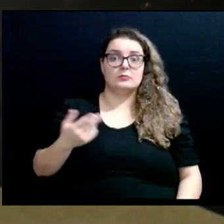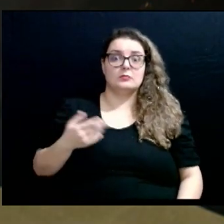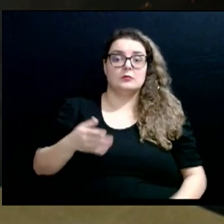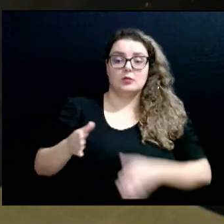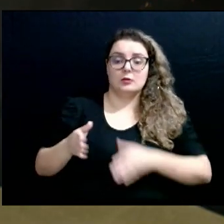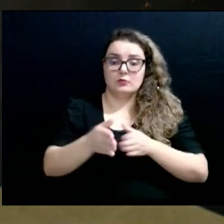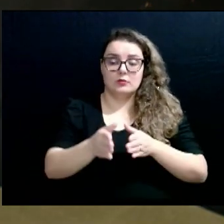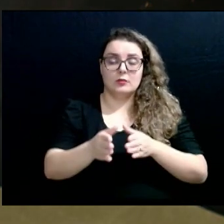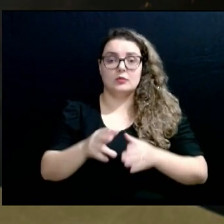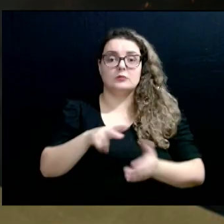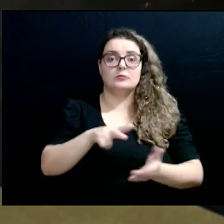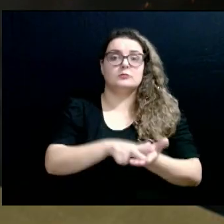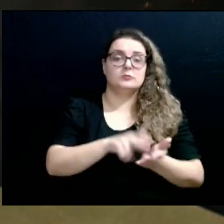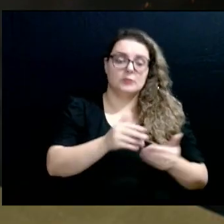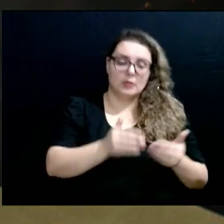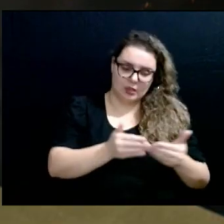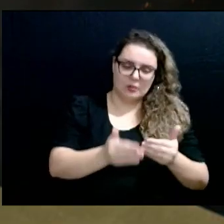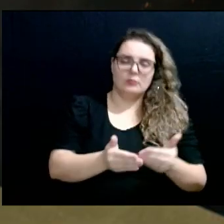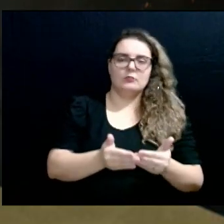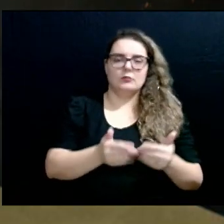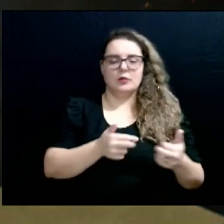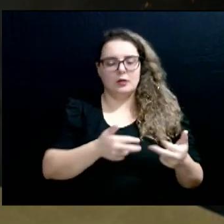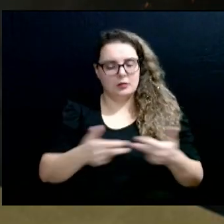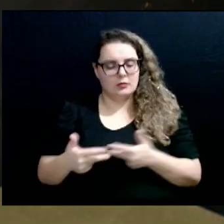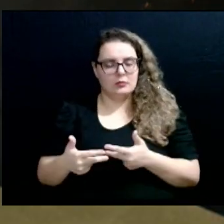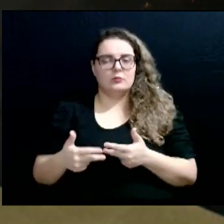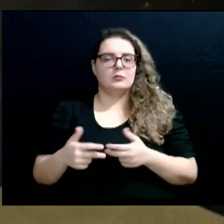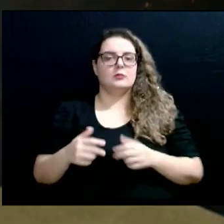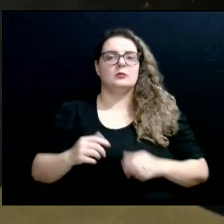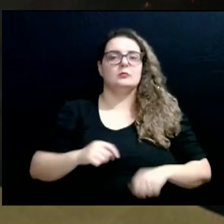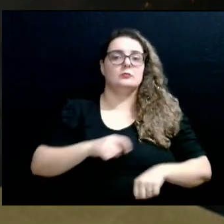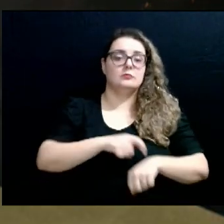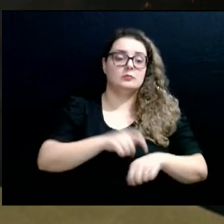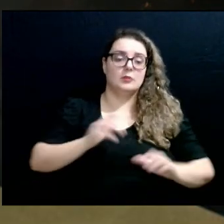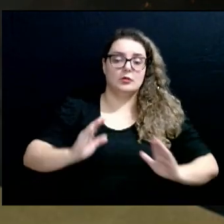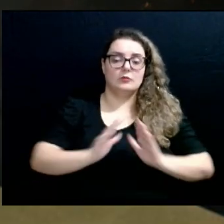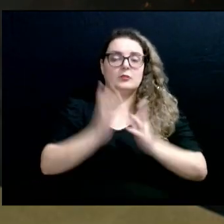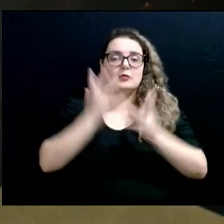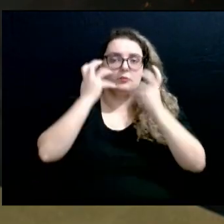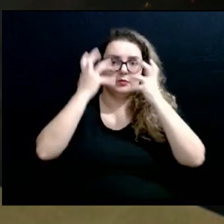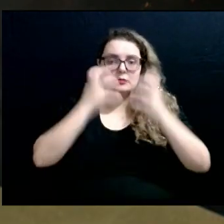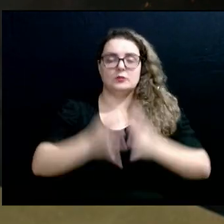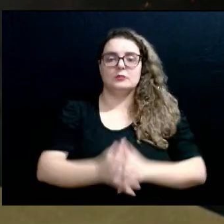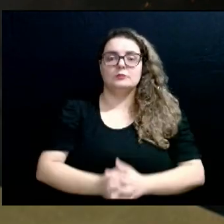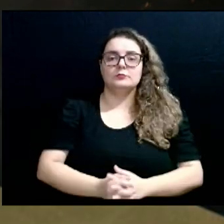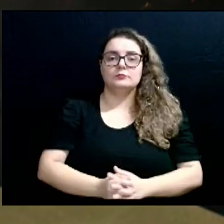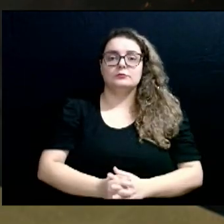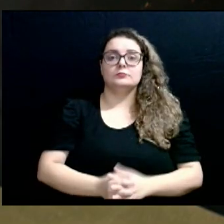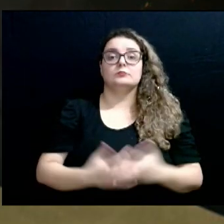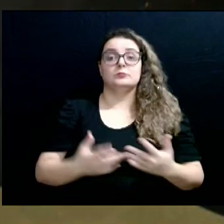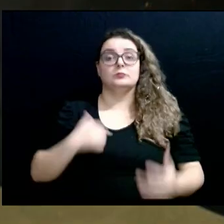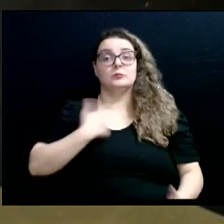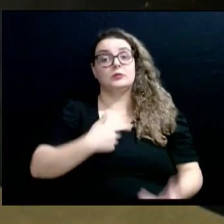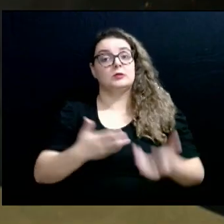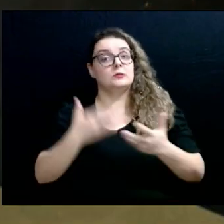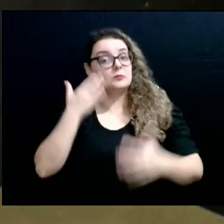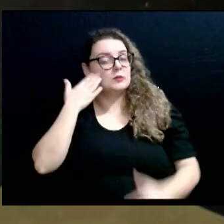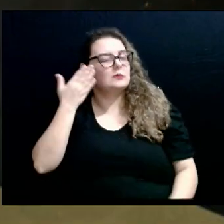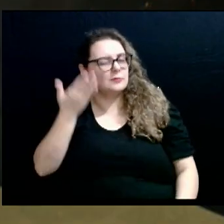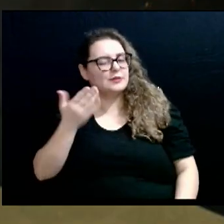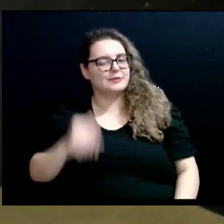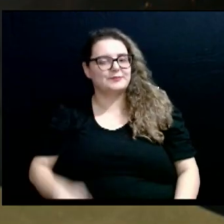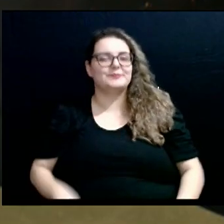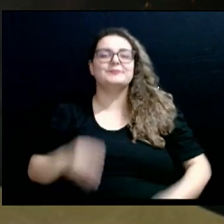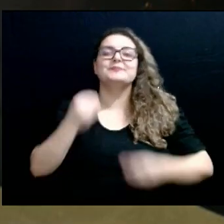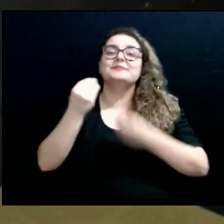regular diante de uma situação de estresse, né? E a gente quer saber aí de você aí de casa, como que funciona